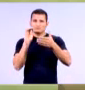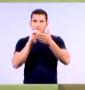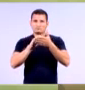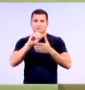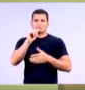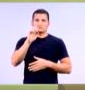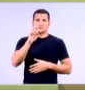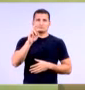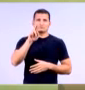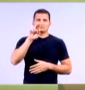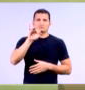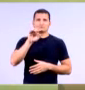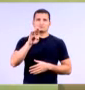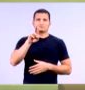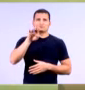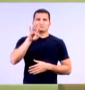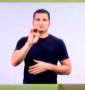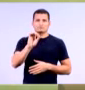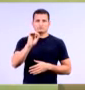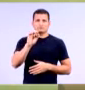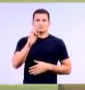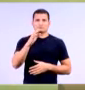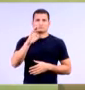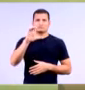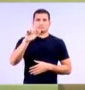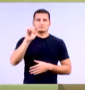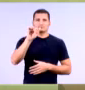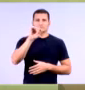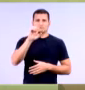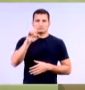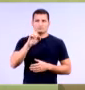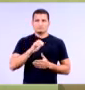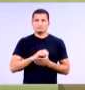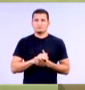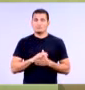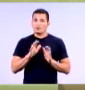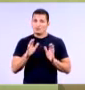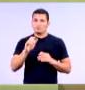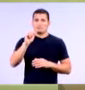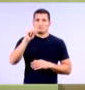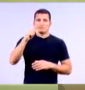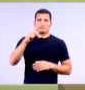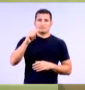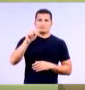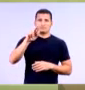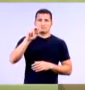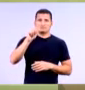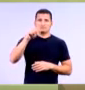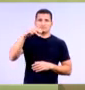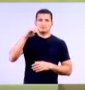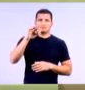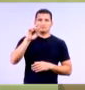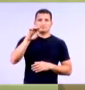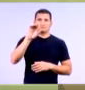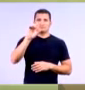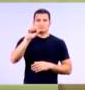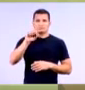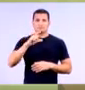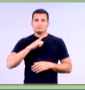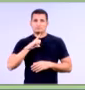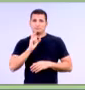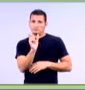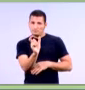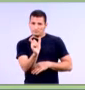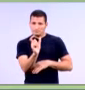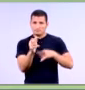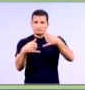da classe. Olha, na realidade, os parâmetros são utilizados dentro do método. Podem reparar aqui no